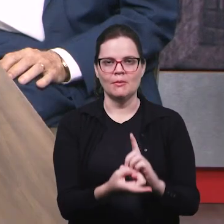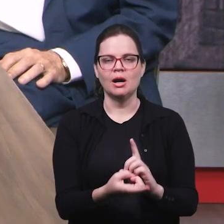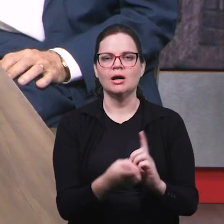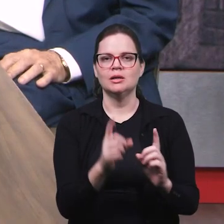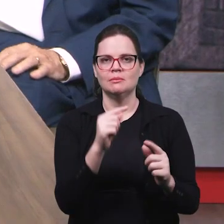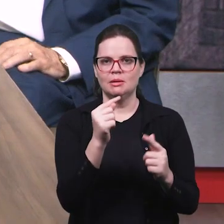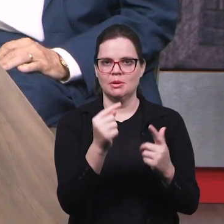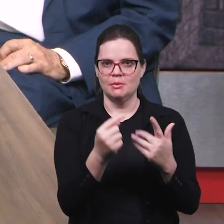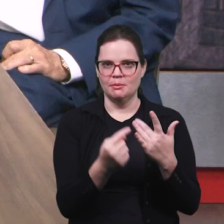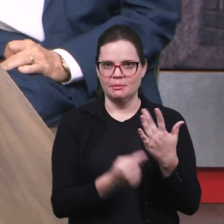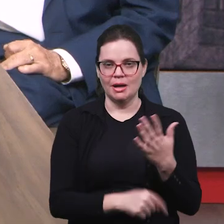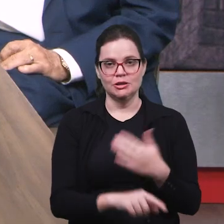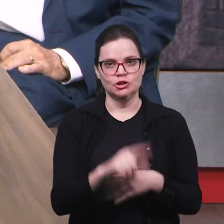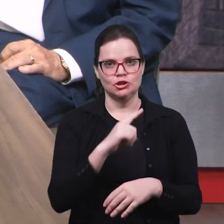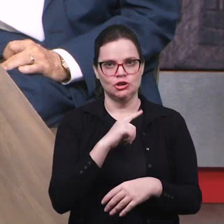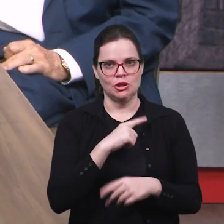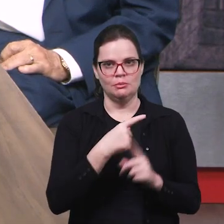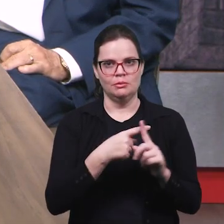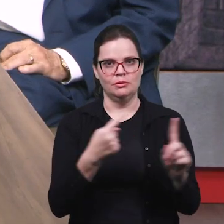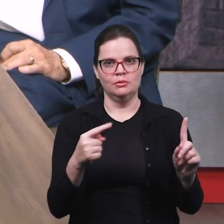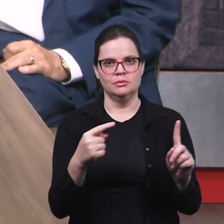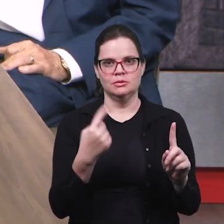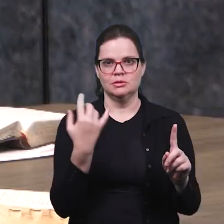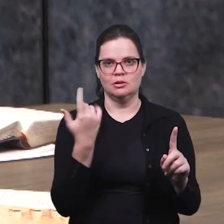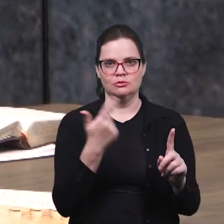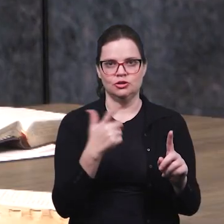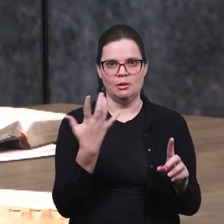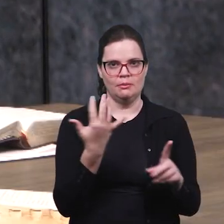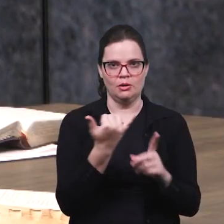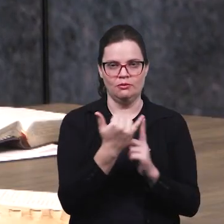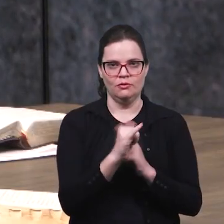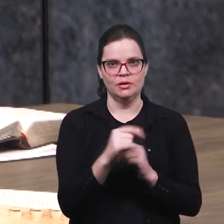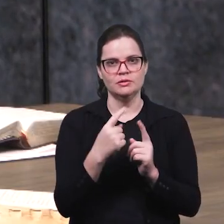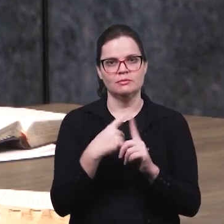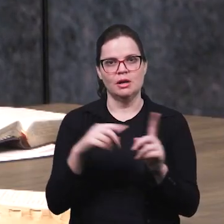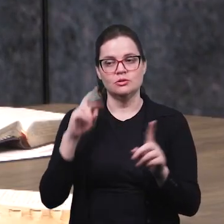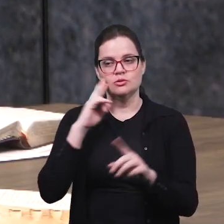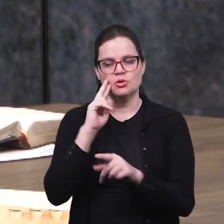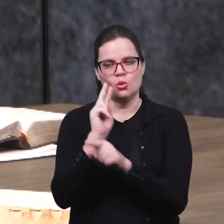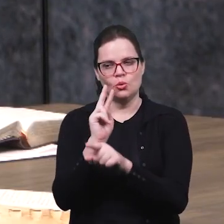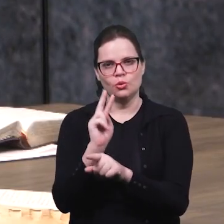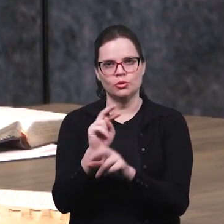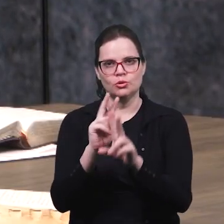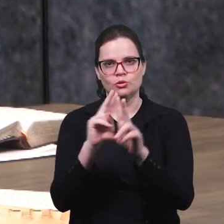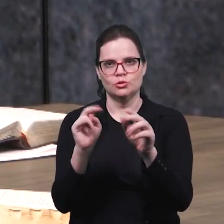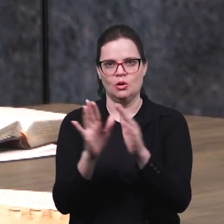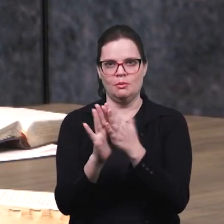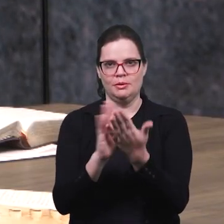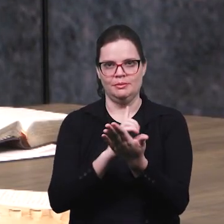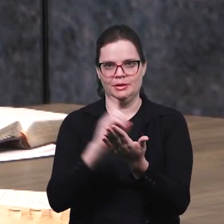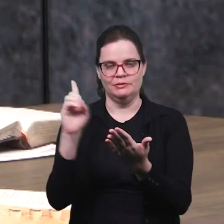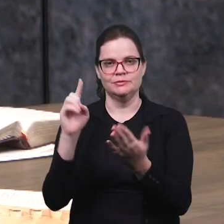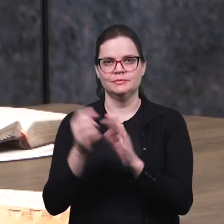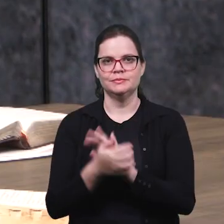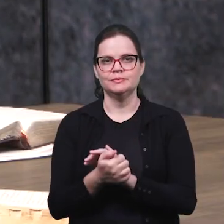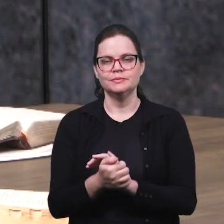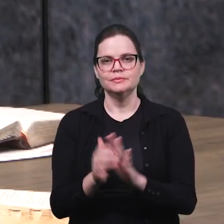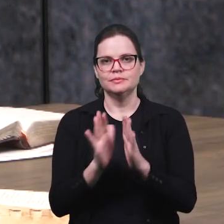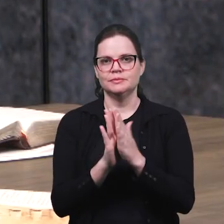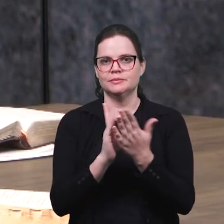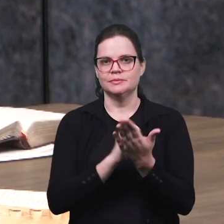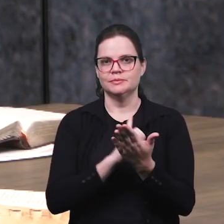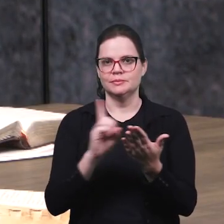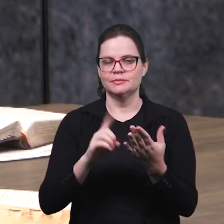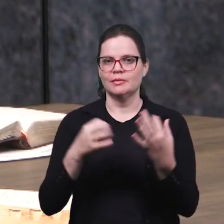relação a muitas coisas, do afastamento profético, mas o Senhor velou pela sua palavra. O Senhor fez com que a